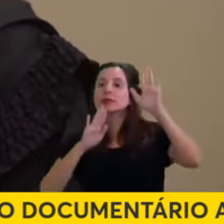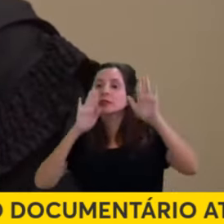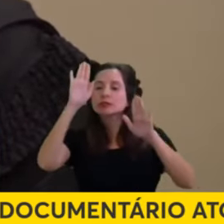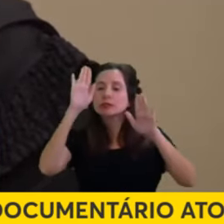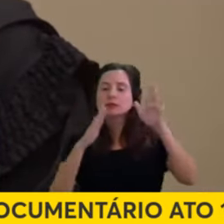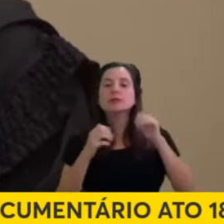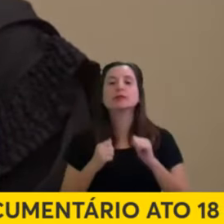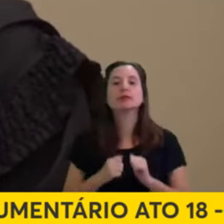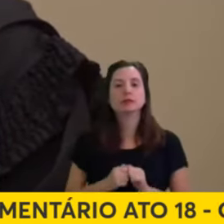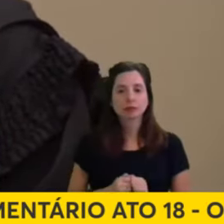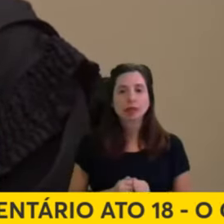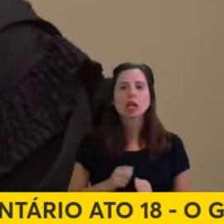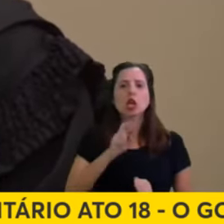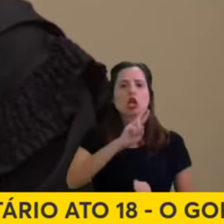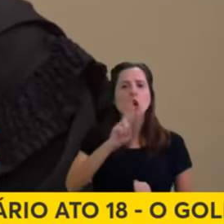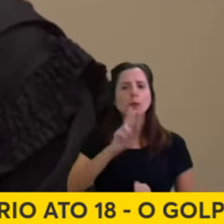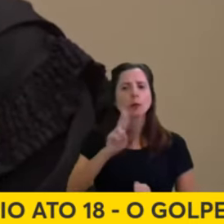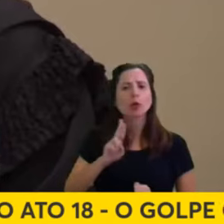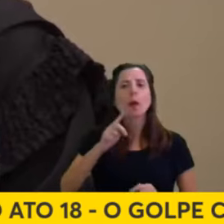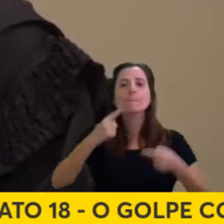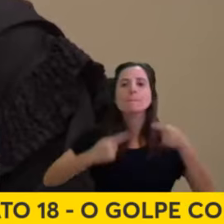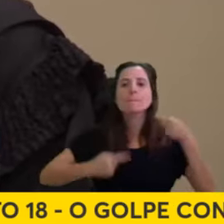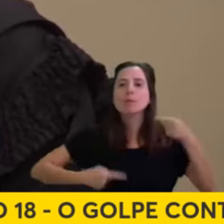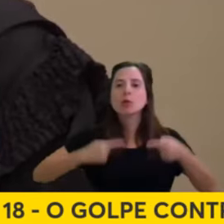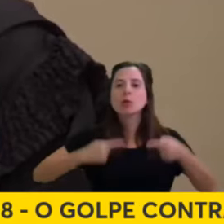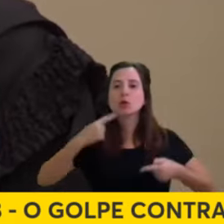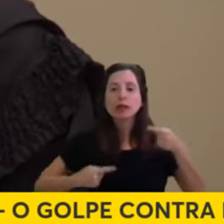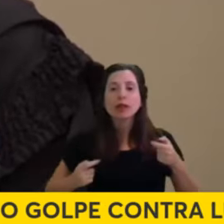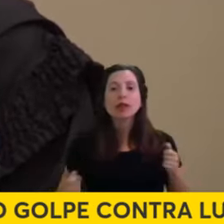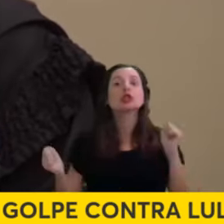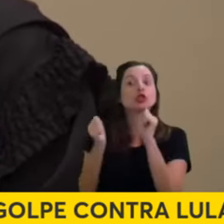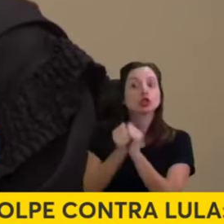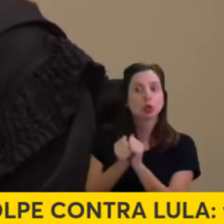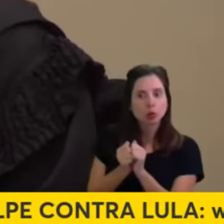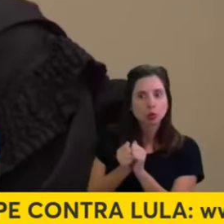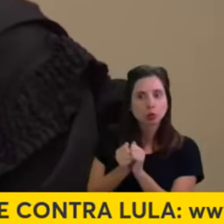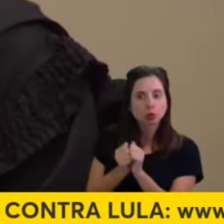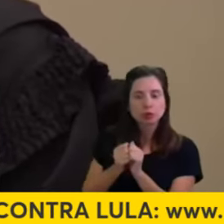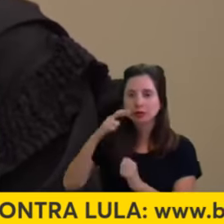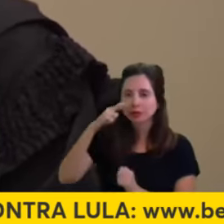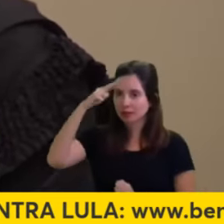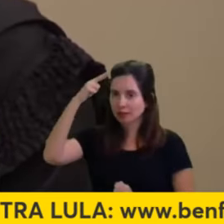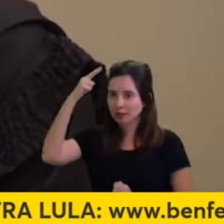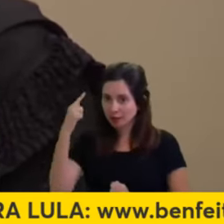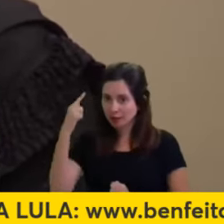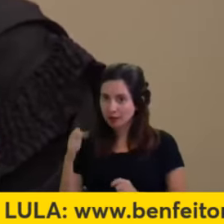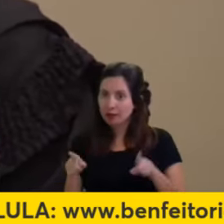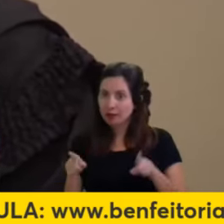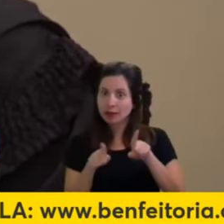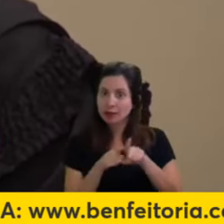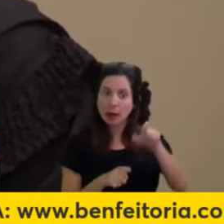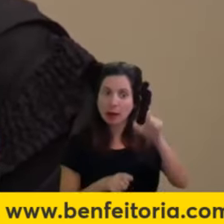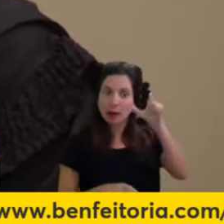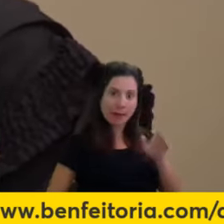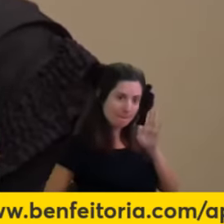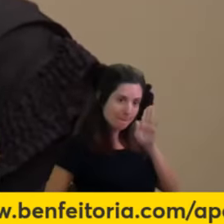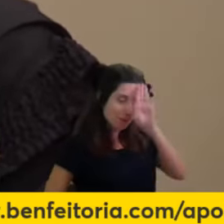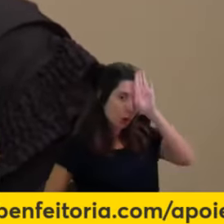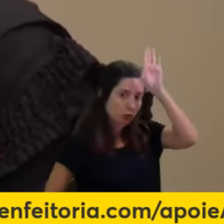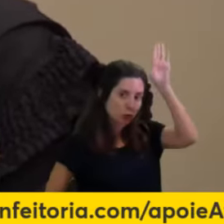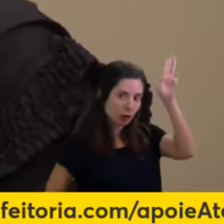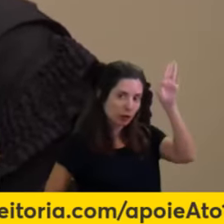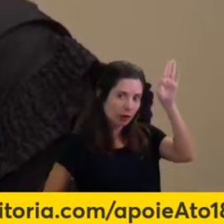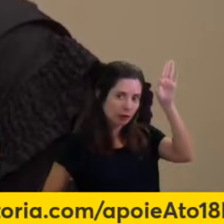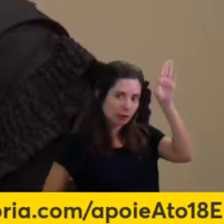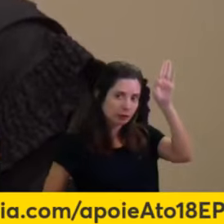a nomes políticos de destaque incluindo Sérgio moro e bolsonaro por exemplo nem de longe se assemelham a pesquisas eleitorais em intenção de